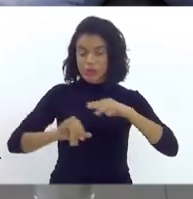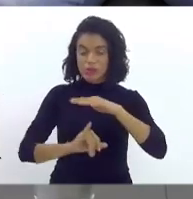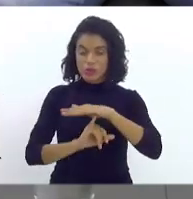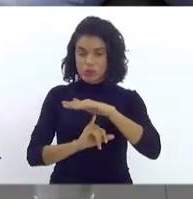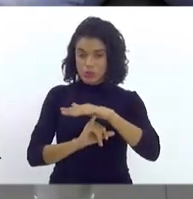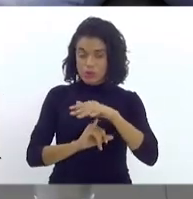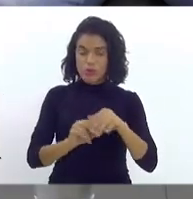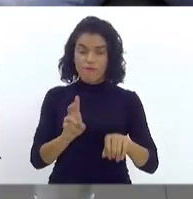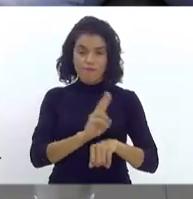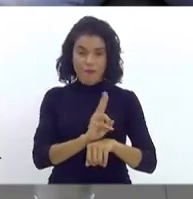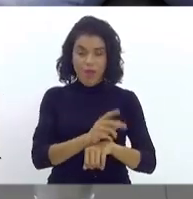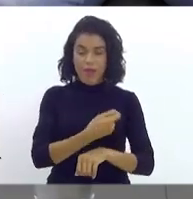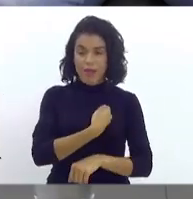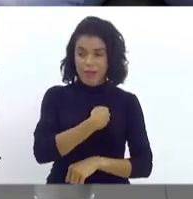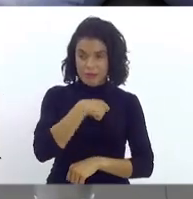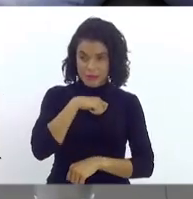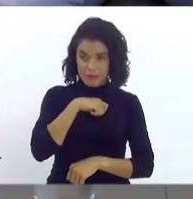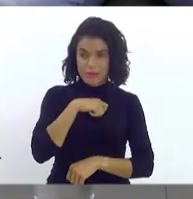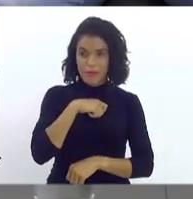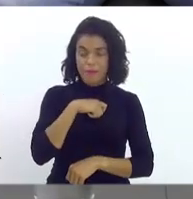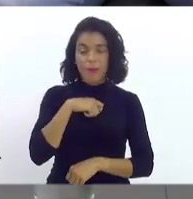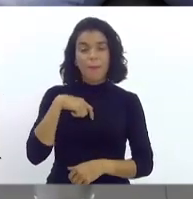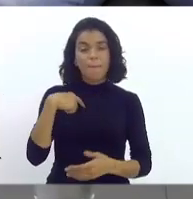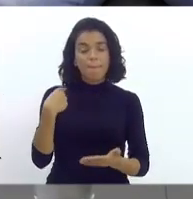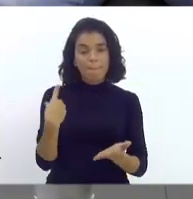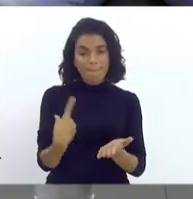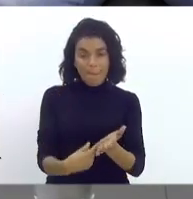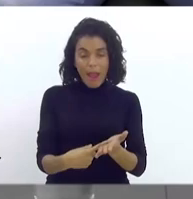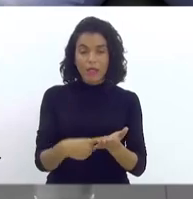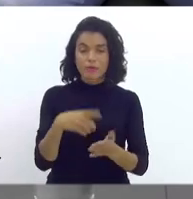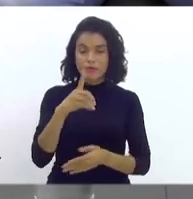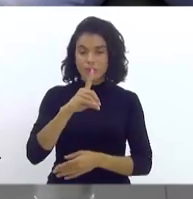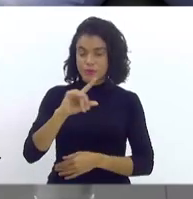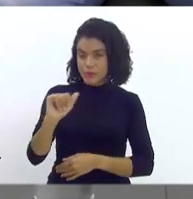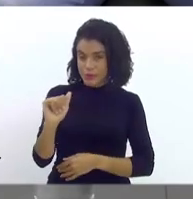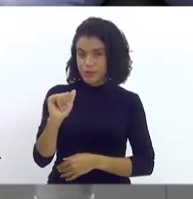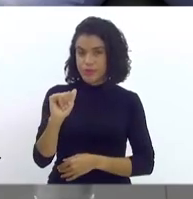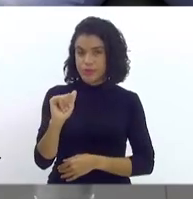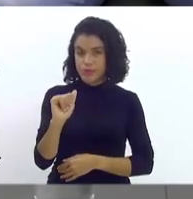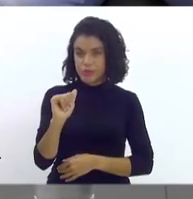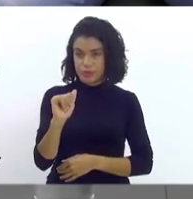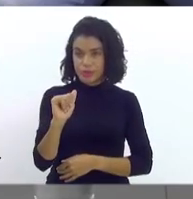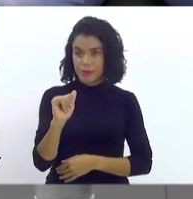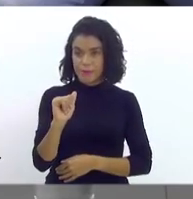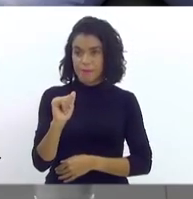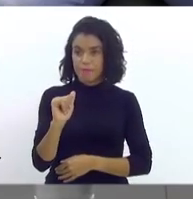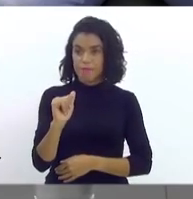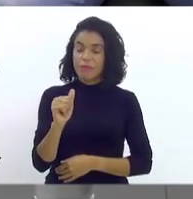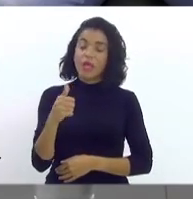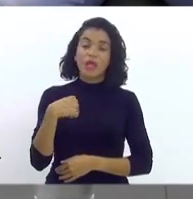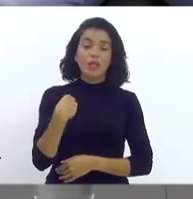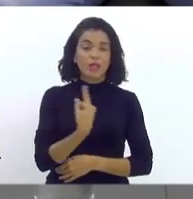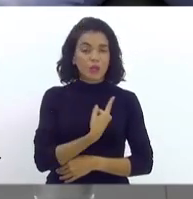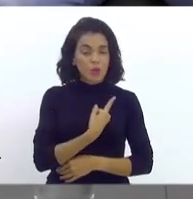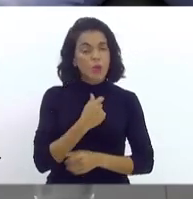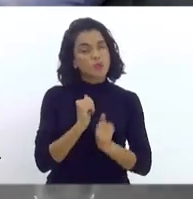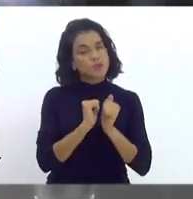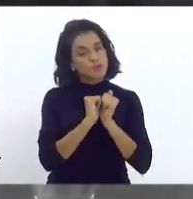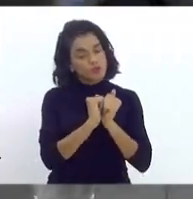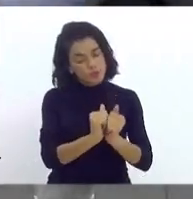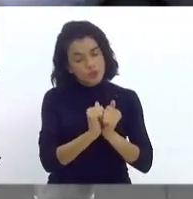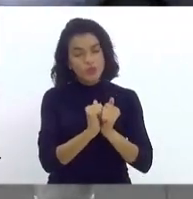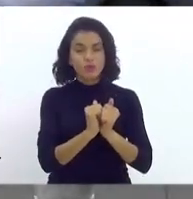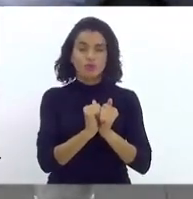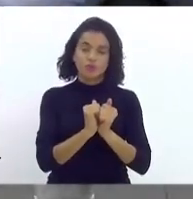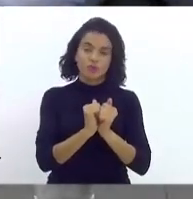instituições fiscalizadoras, né? Ela marca o dia para fazer o operativo e nós vamos juntamente com